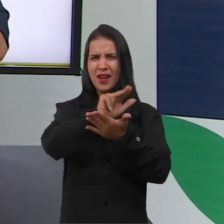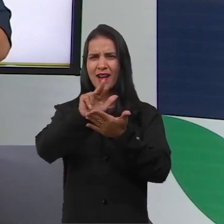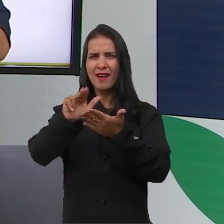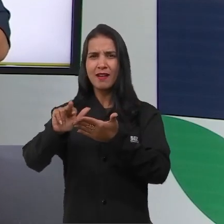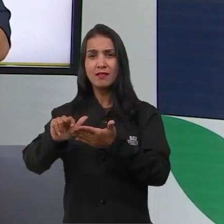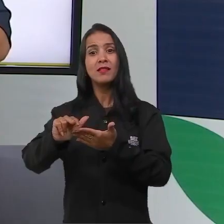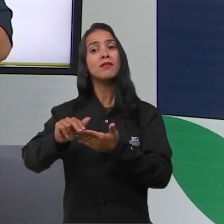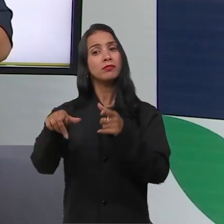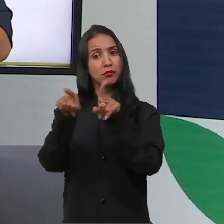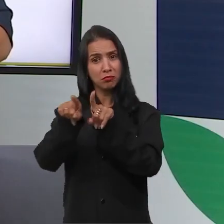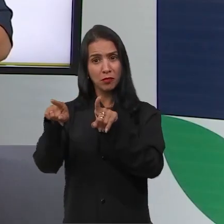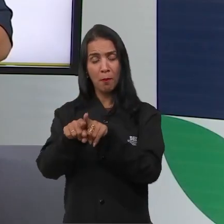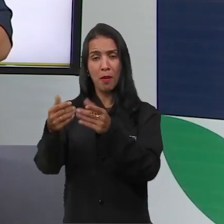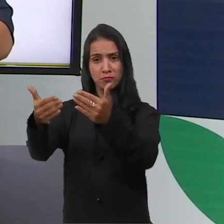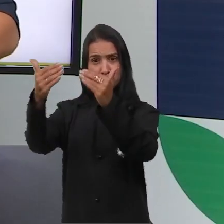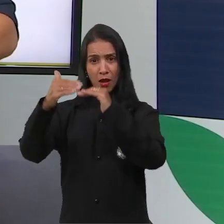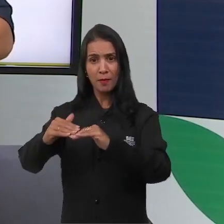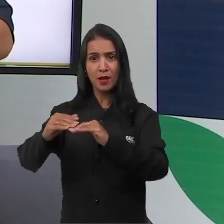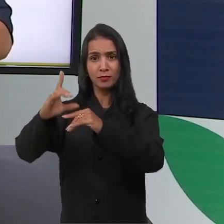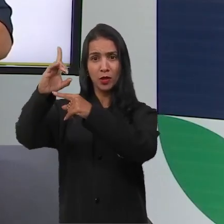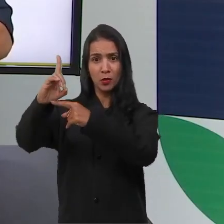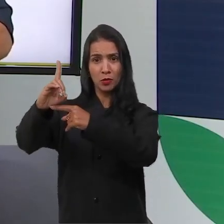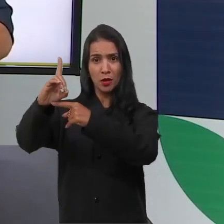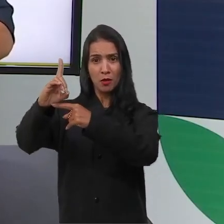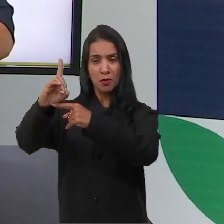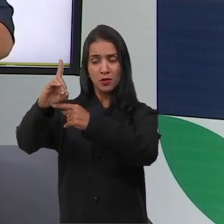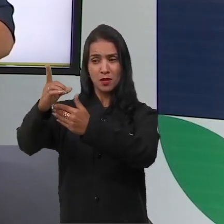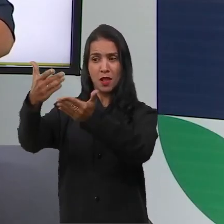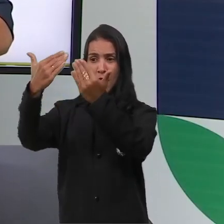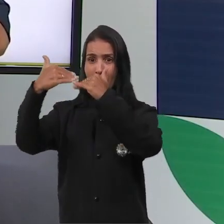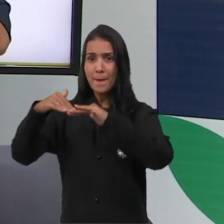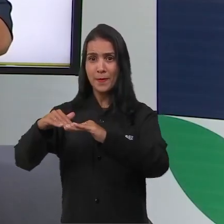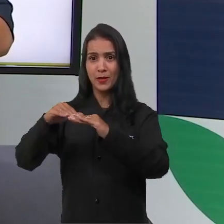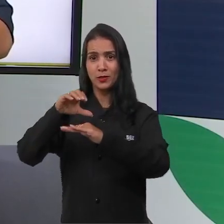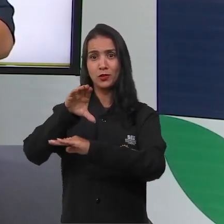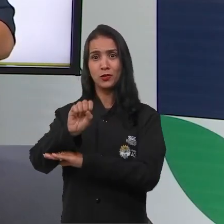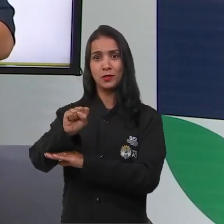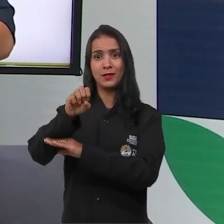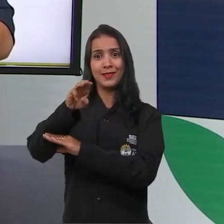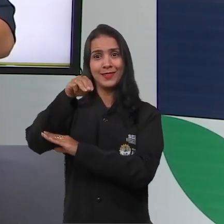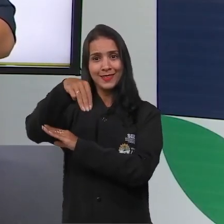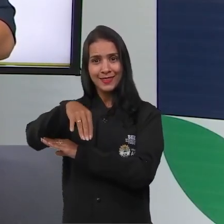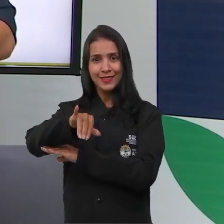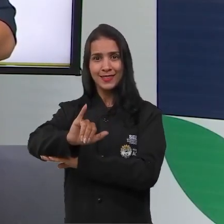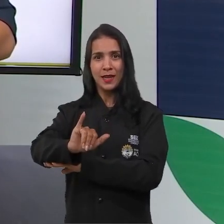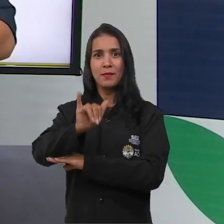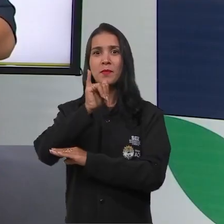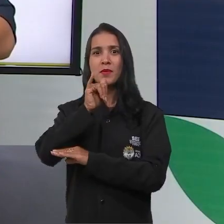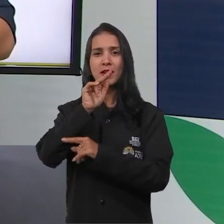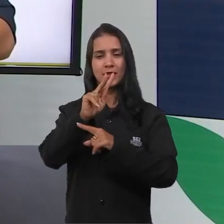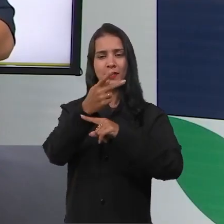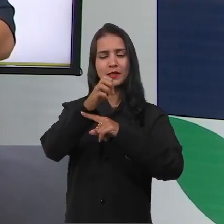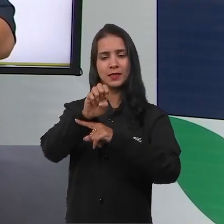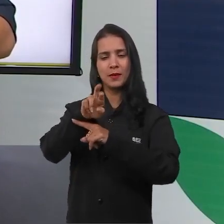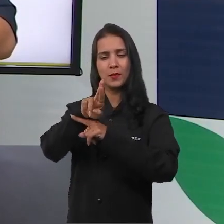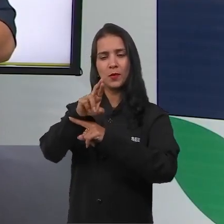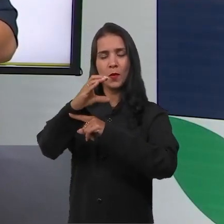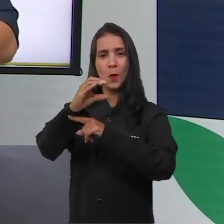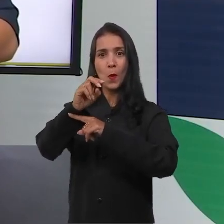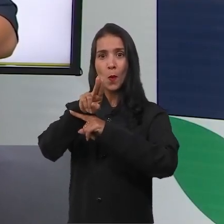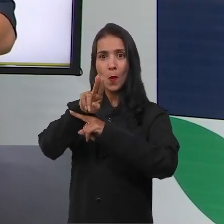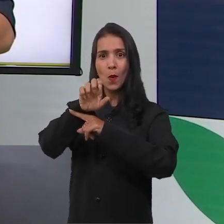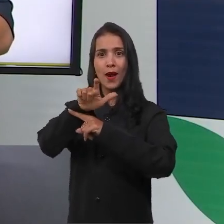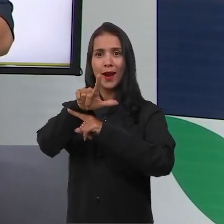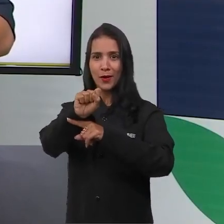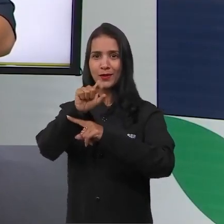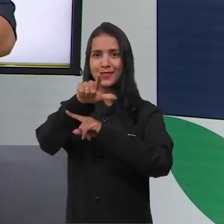os semideuses, como Hércules, por exemplo, que é o resultado aí, é o nascimento de um filho de